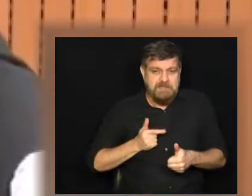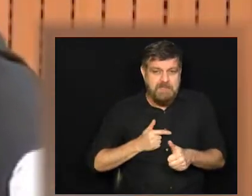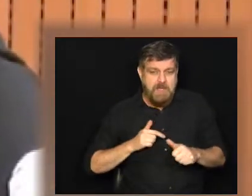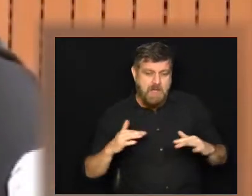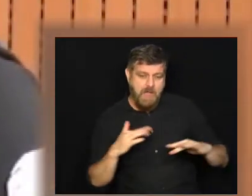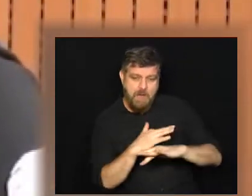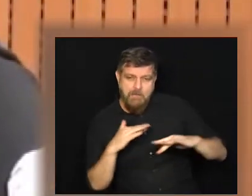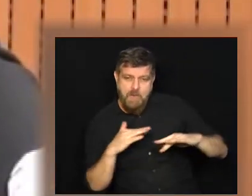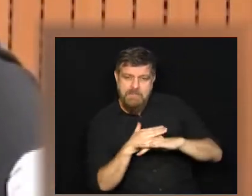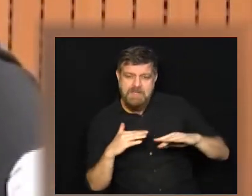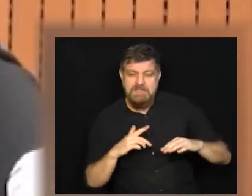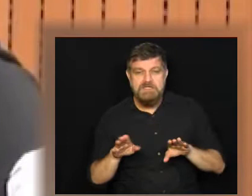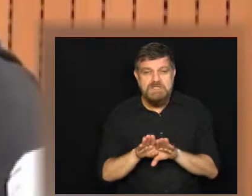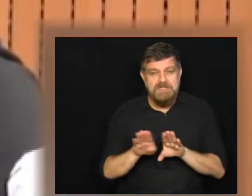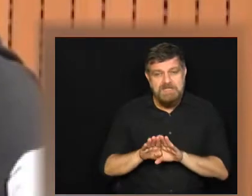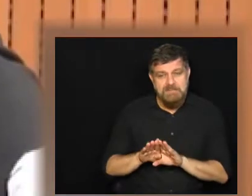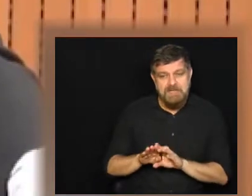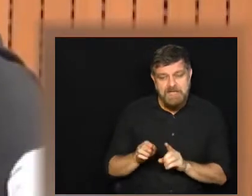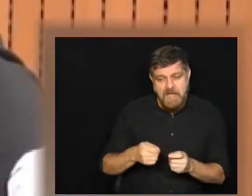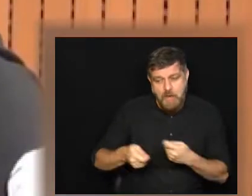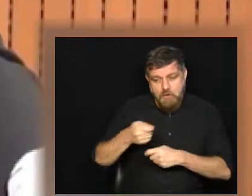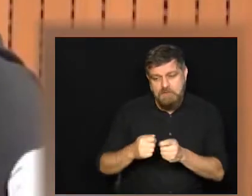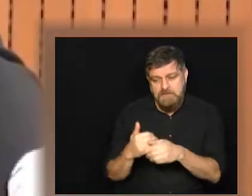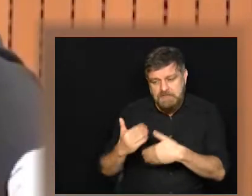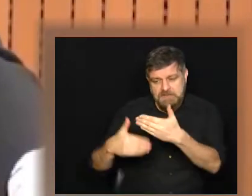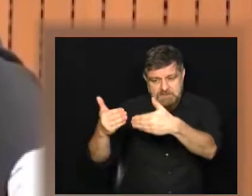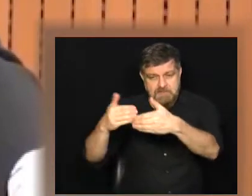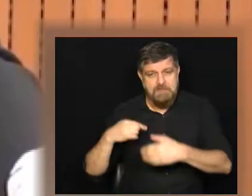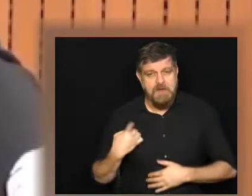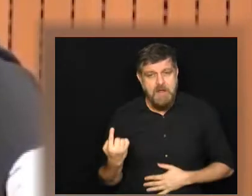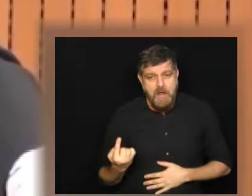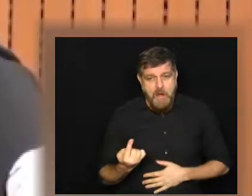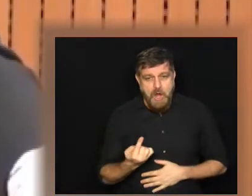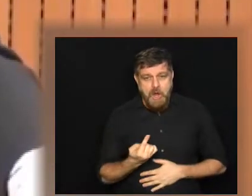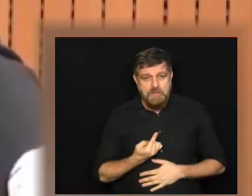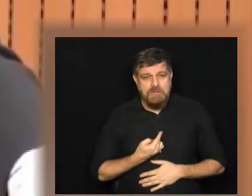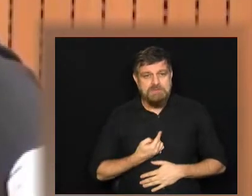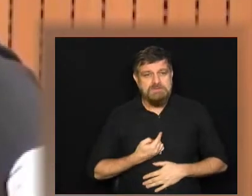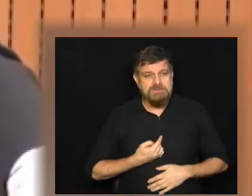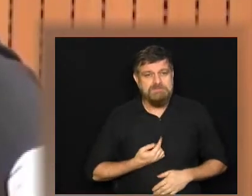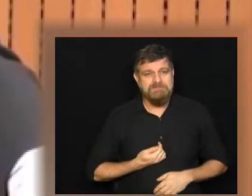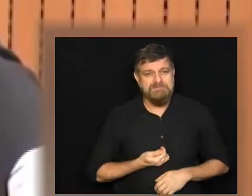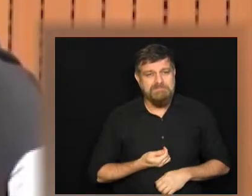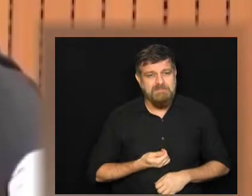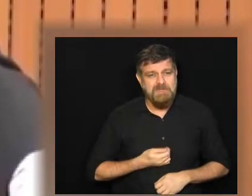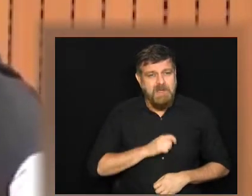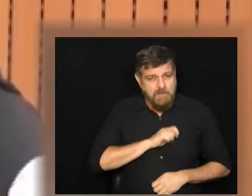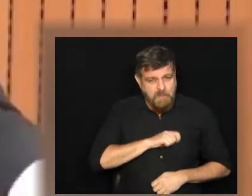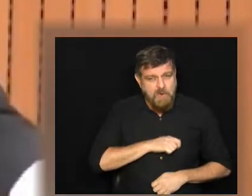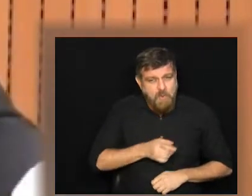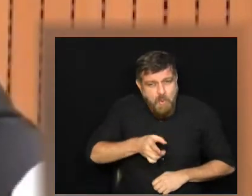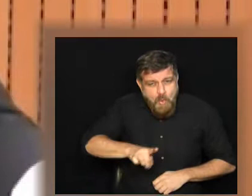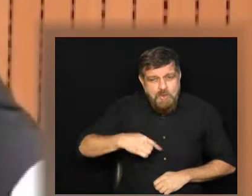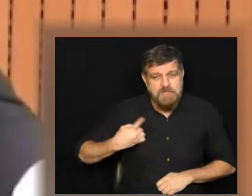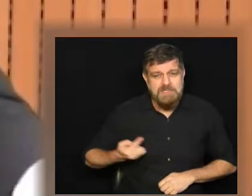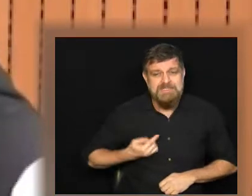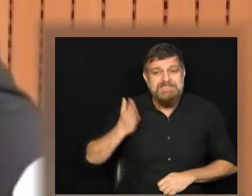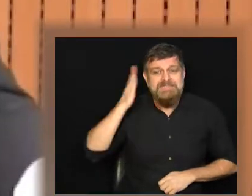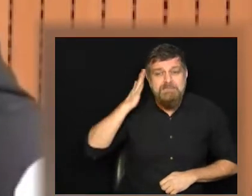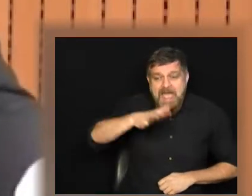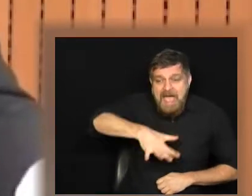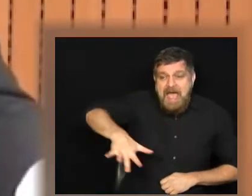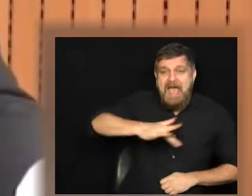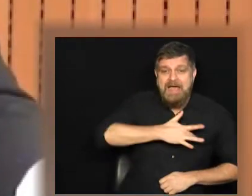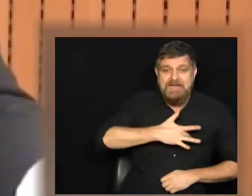mobilidade urbana e desenvolvimento econômico. E nós deixamos, de propósito, por último, ouvir a saúde,